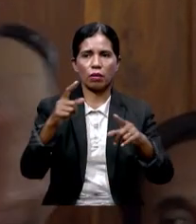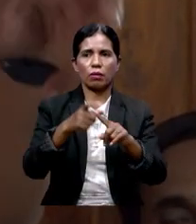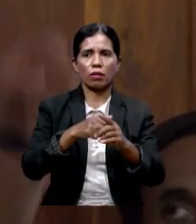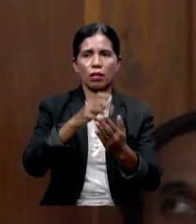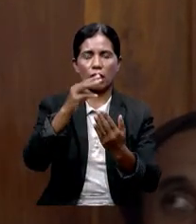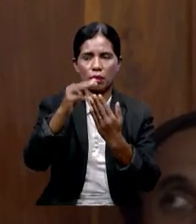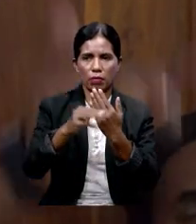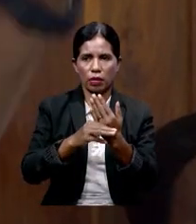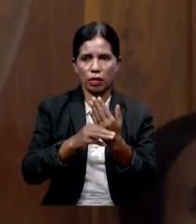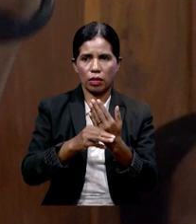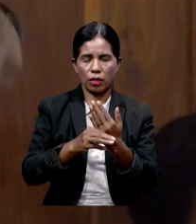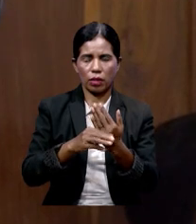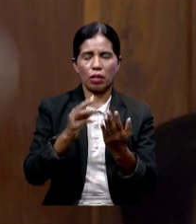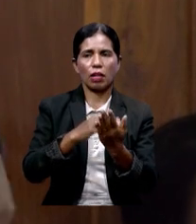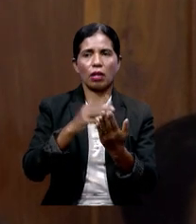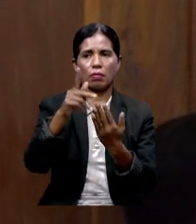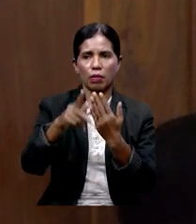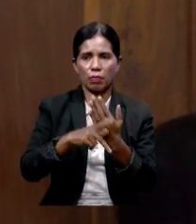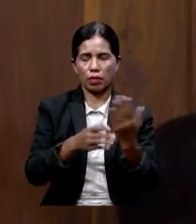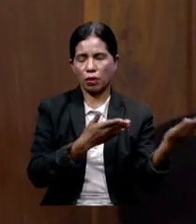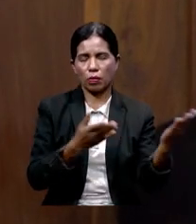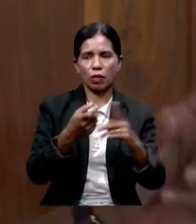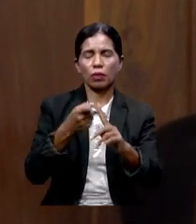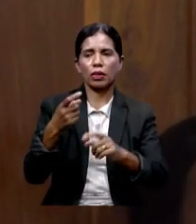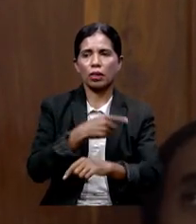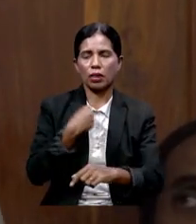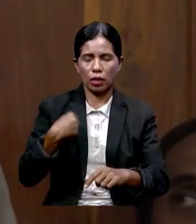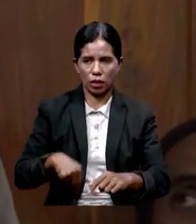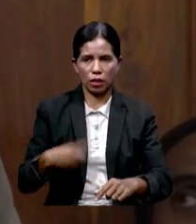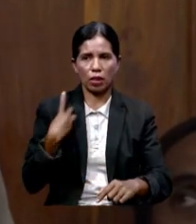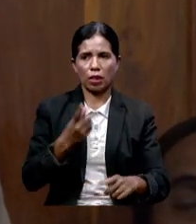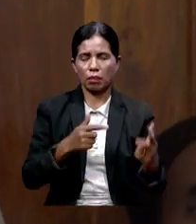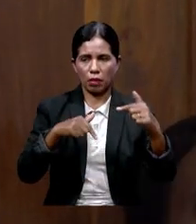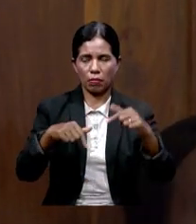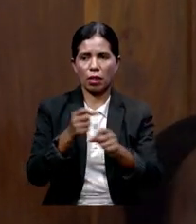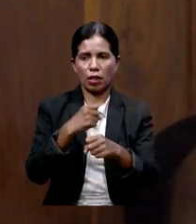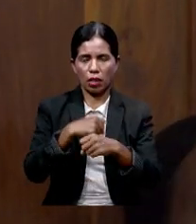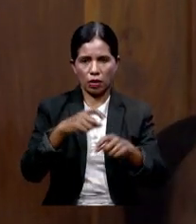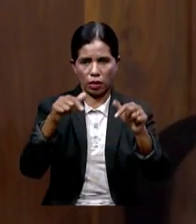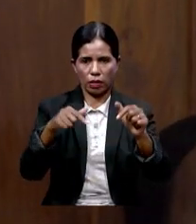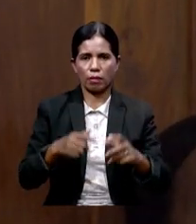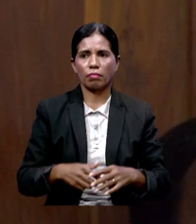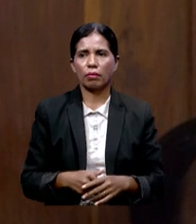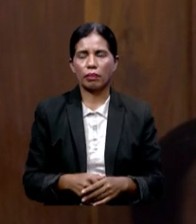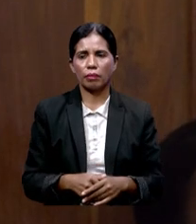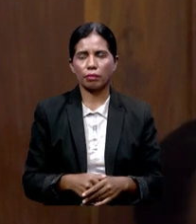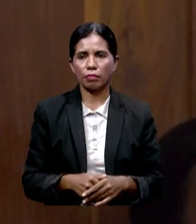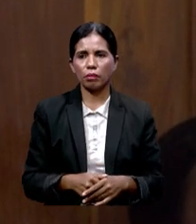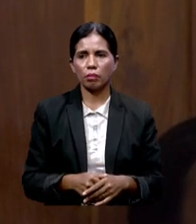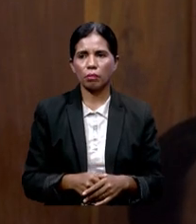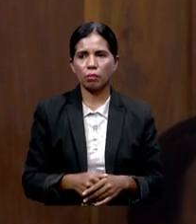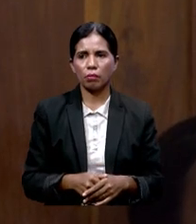hoto tu kadera meja ne arangko sisina mai. Ami sir lor mai lansamento ya ne. Ya.